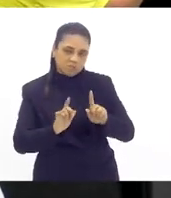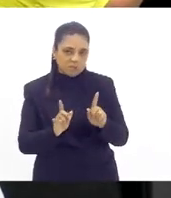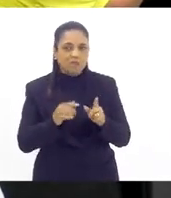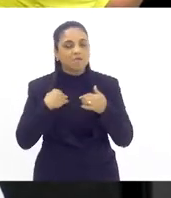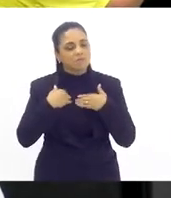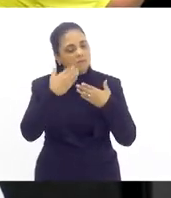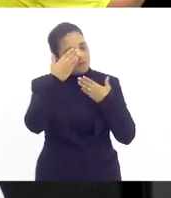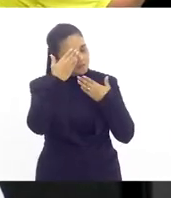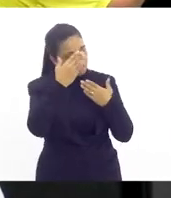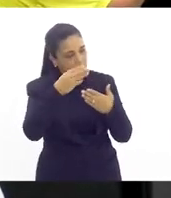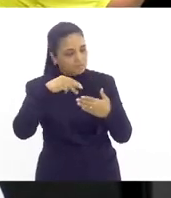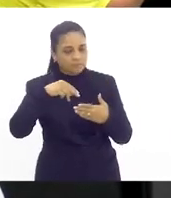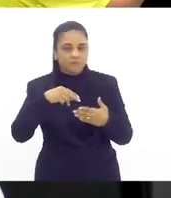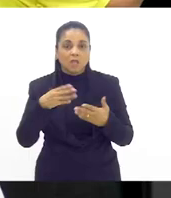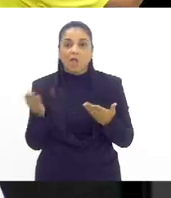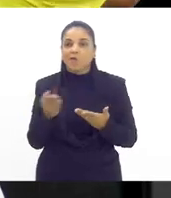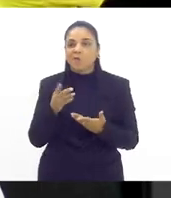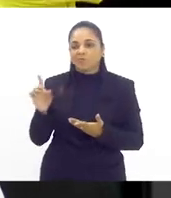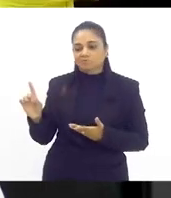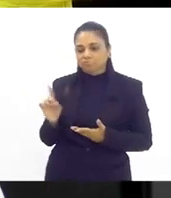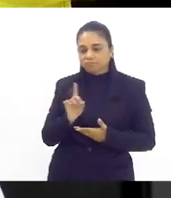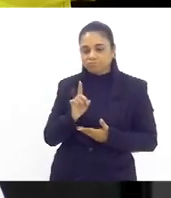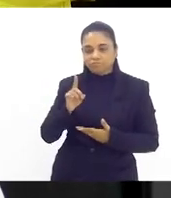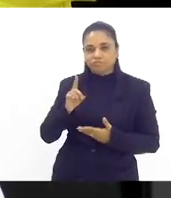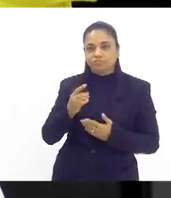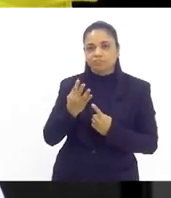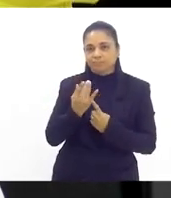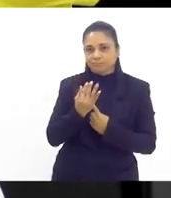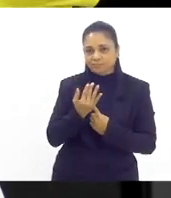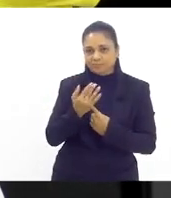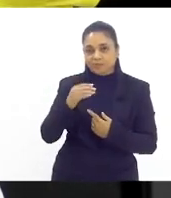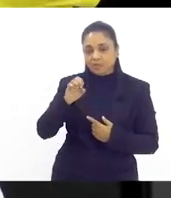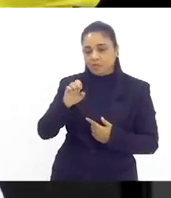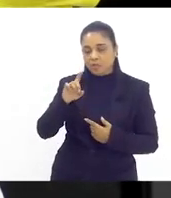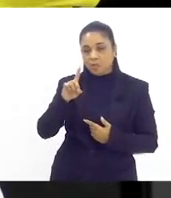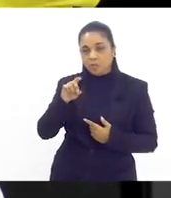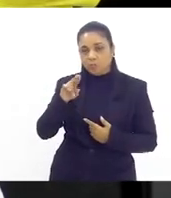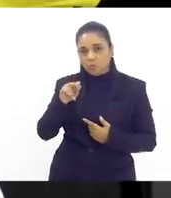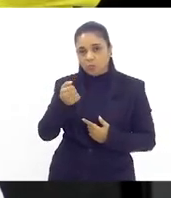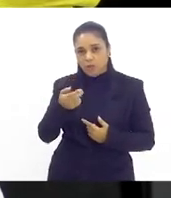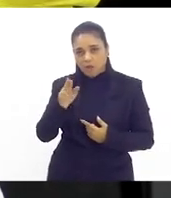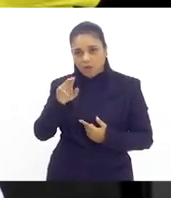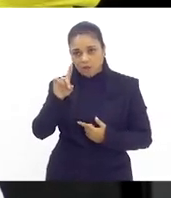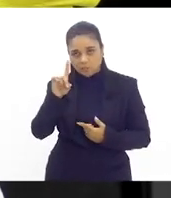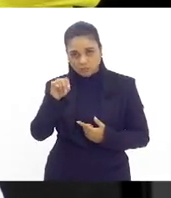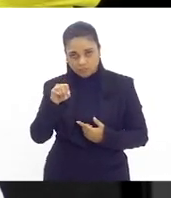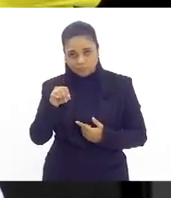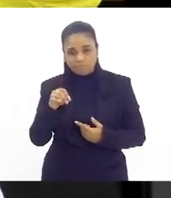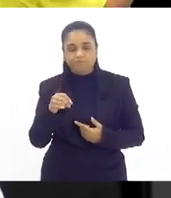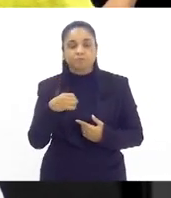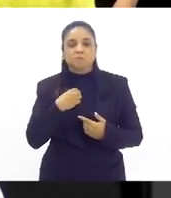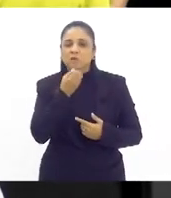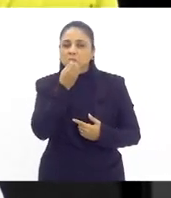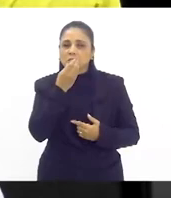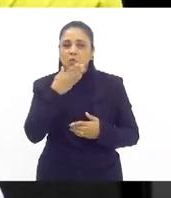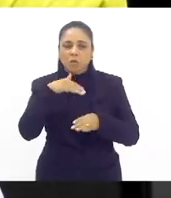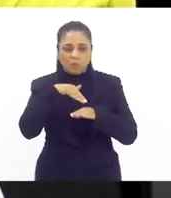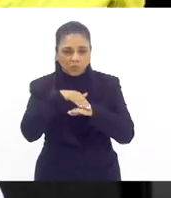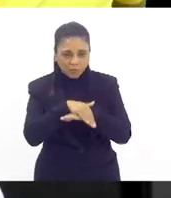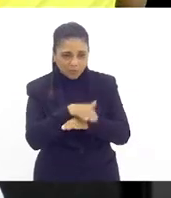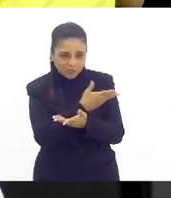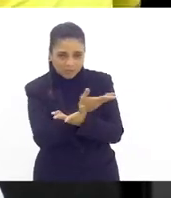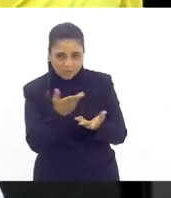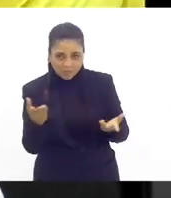agradecemos e já chegando aqui Eduardo do abraço Boa tarde Boa noite